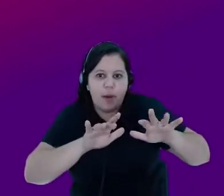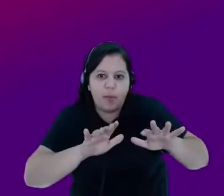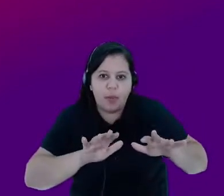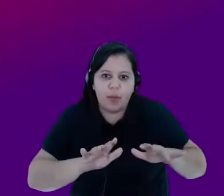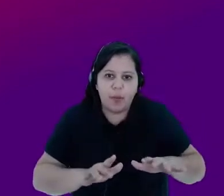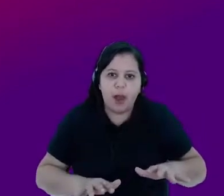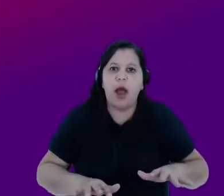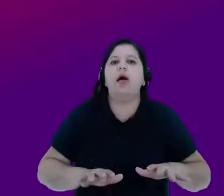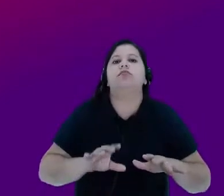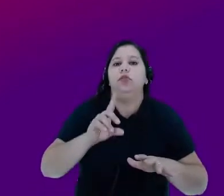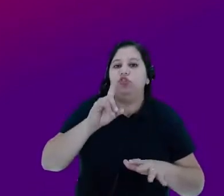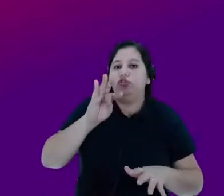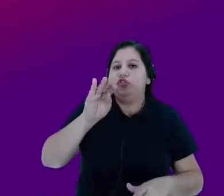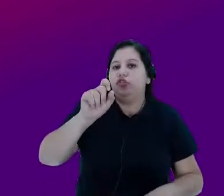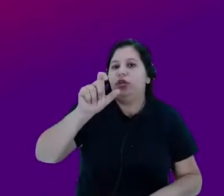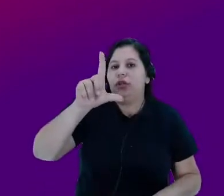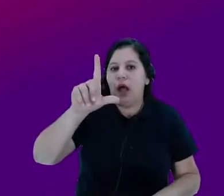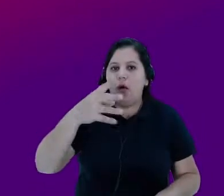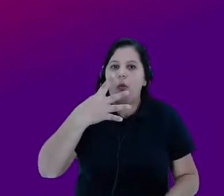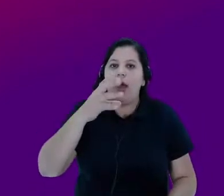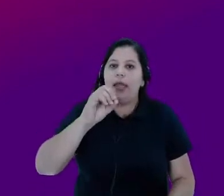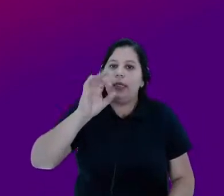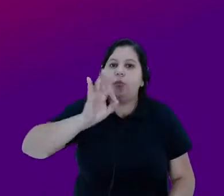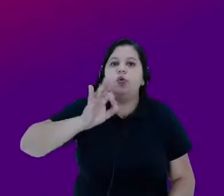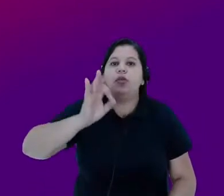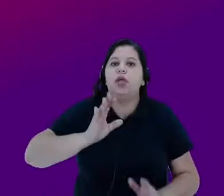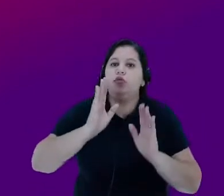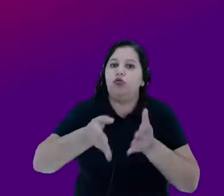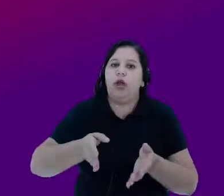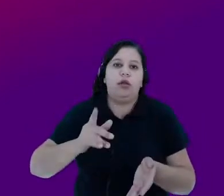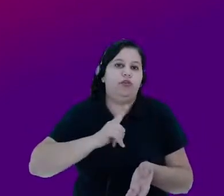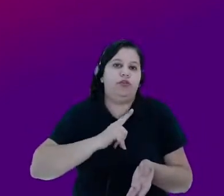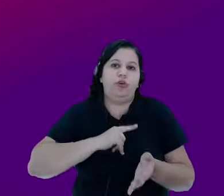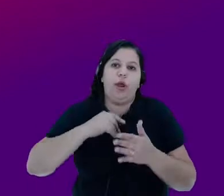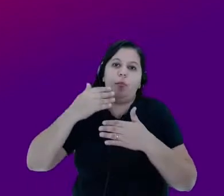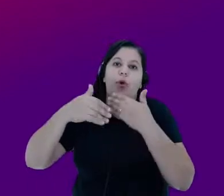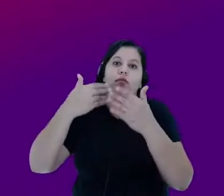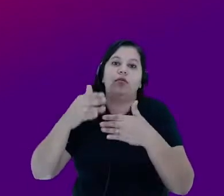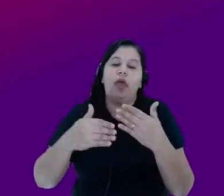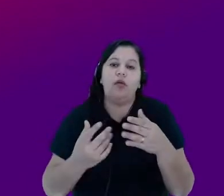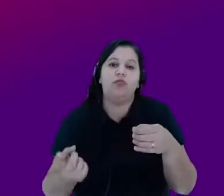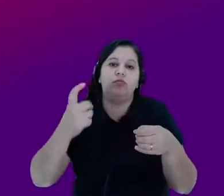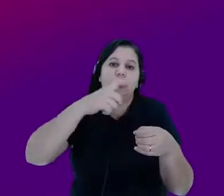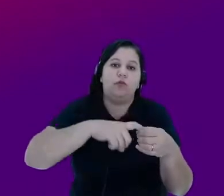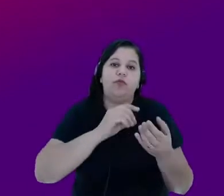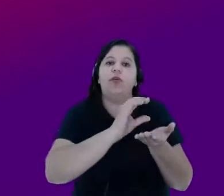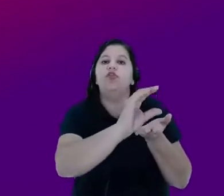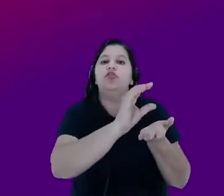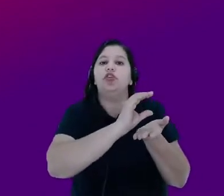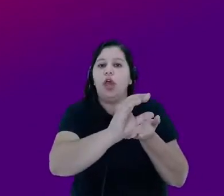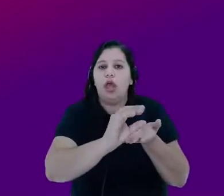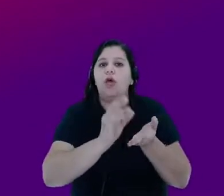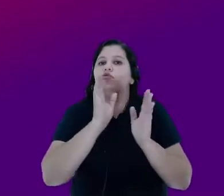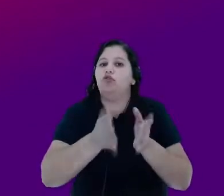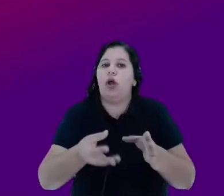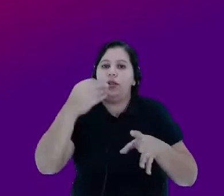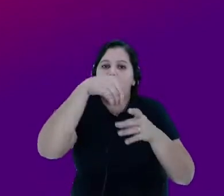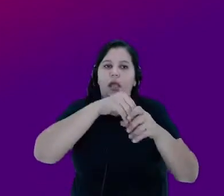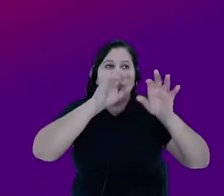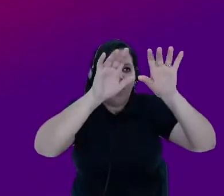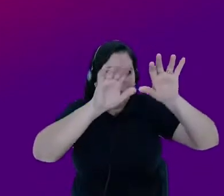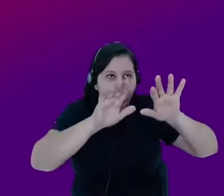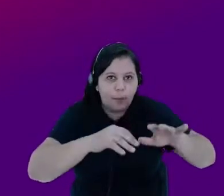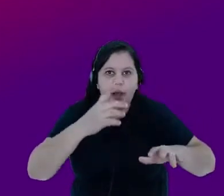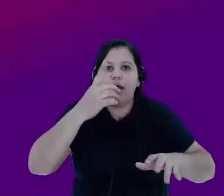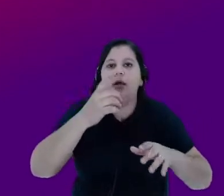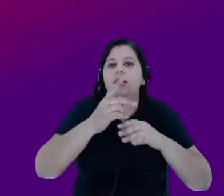delas já tinham processos de reembolso 100% digital, mas ainda tinham outros 60% que precisavam implantar isso. A maior